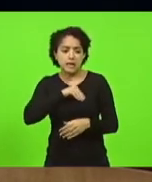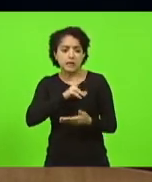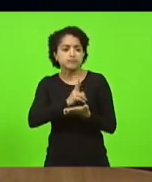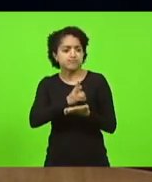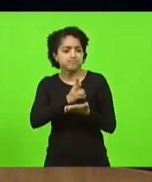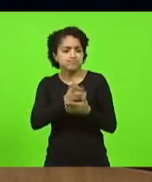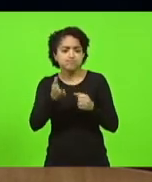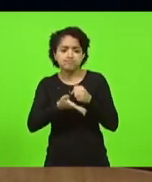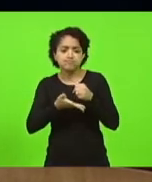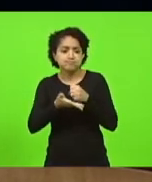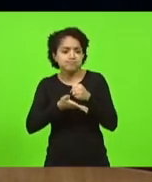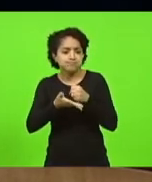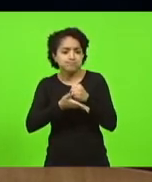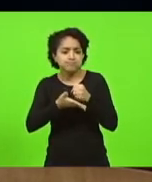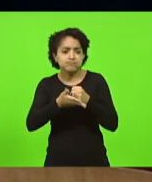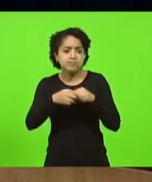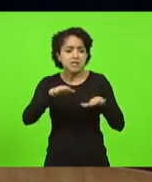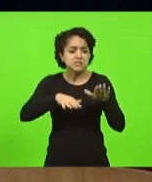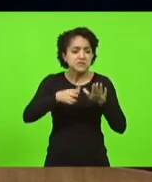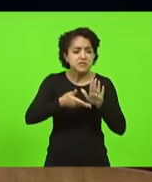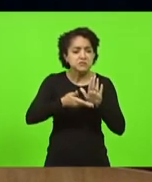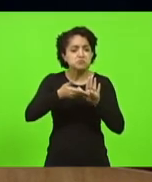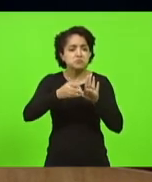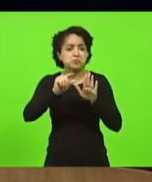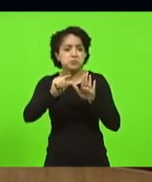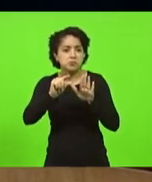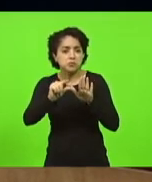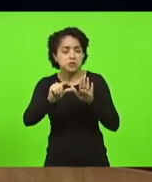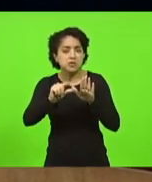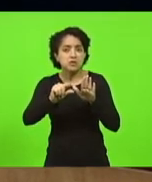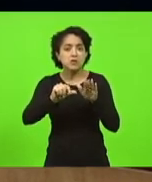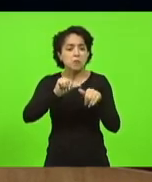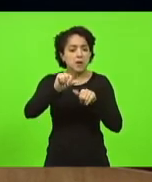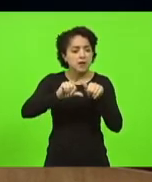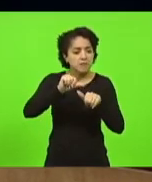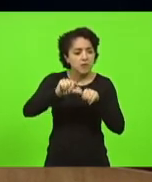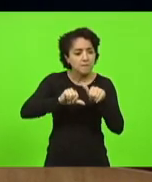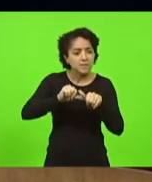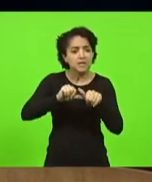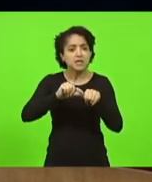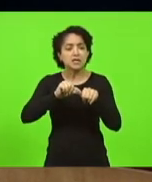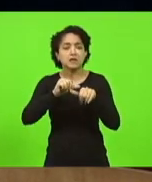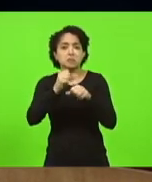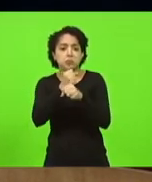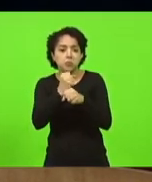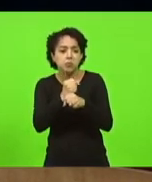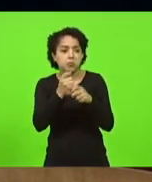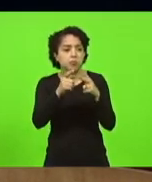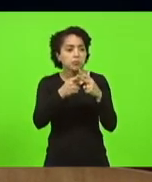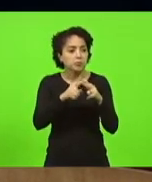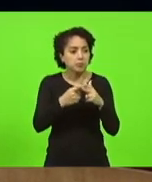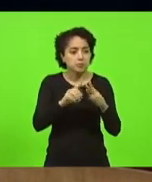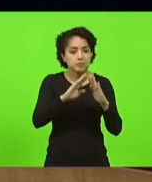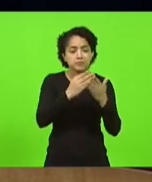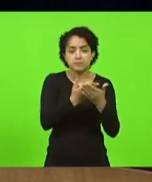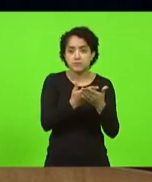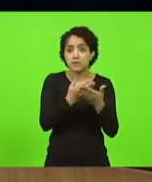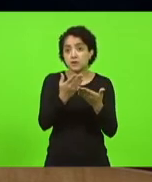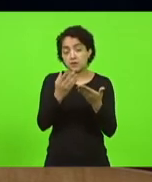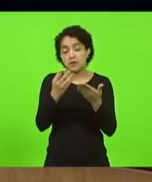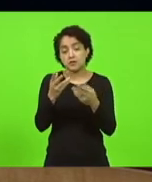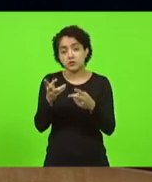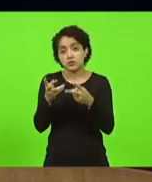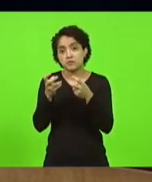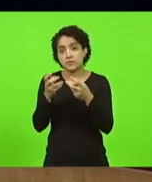um reajustezinho de vez em quando, e uma reforminha da escola aqui, outra ali. Então, a gente tem visto